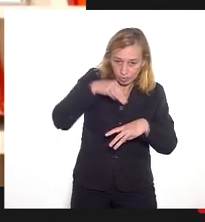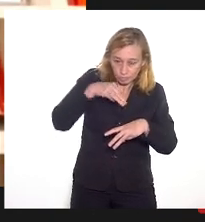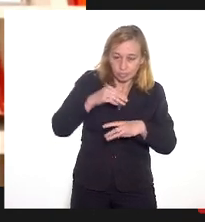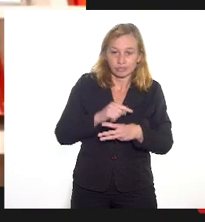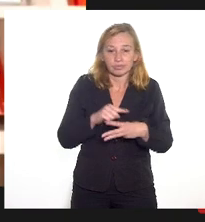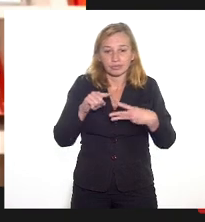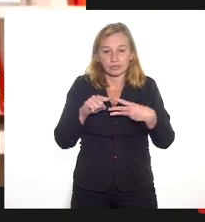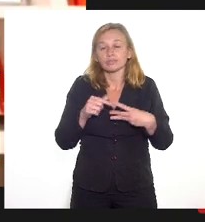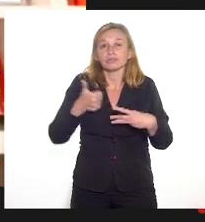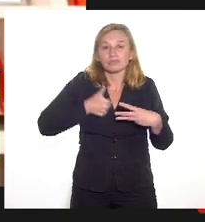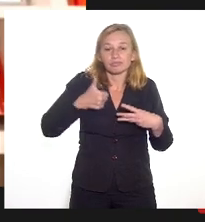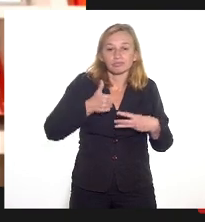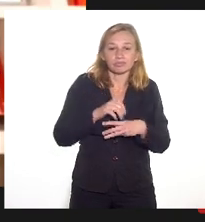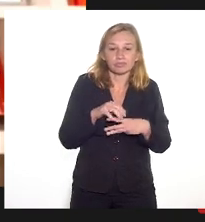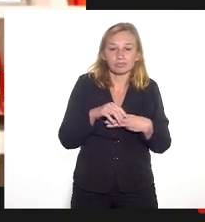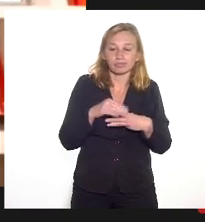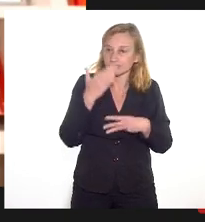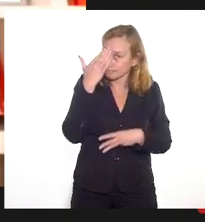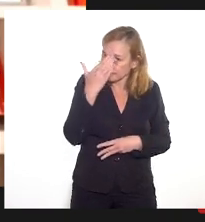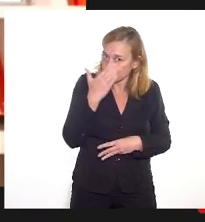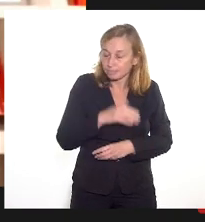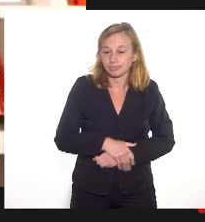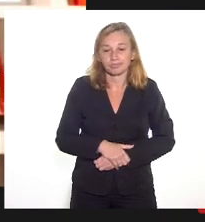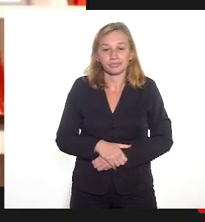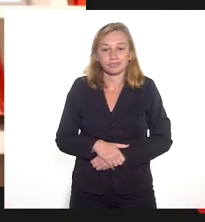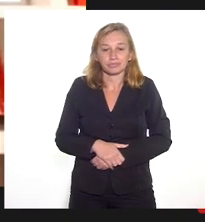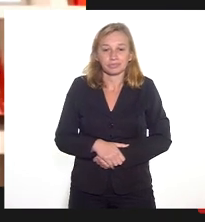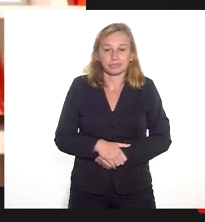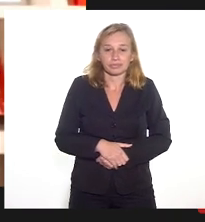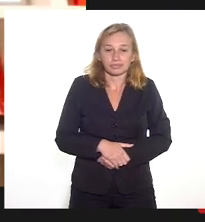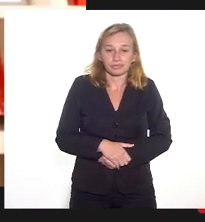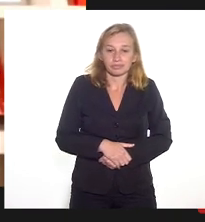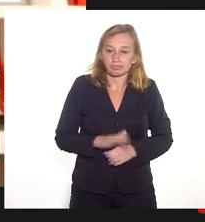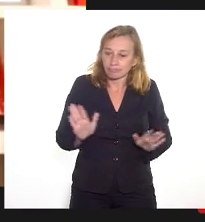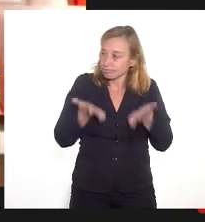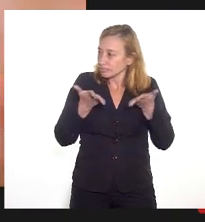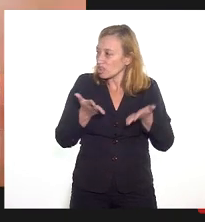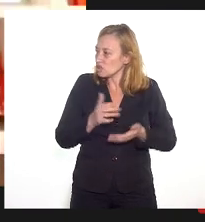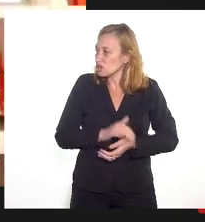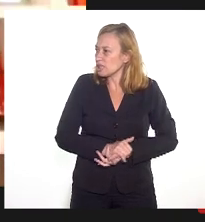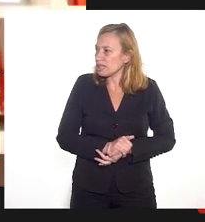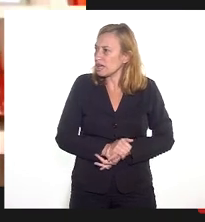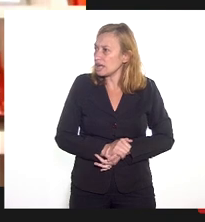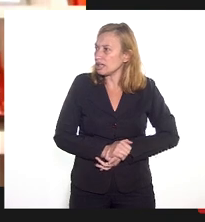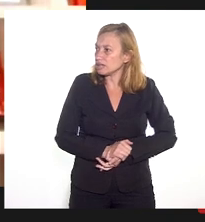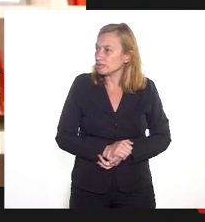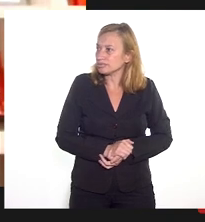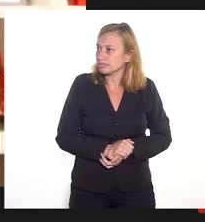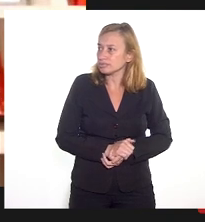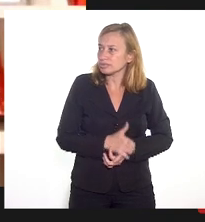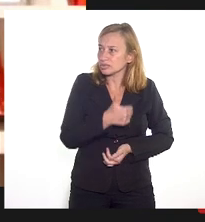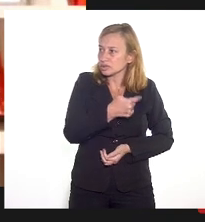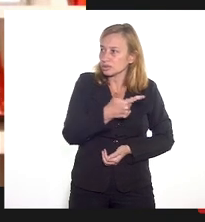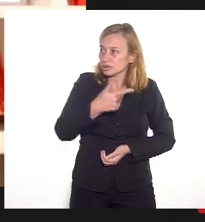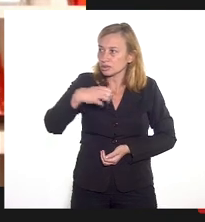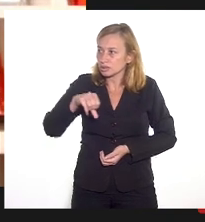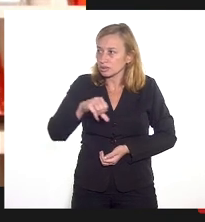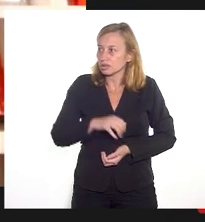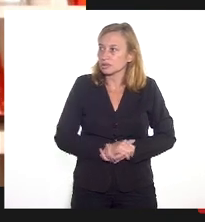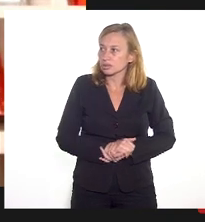ponto. Em primeiro lugar, eu quero agradecer ao Valdec por essa iniciativa, né? Eu me lembro quando, em